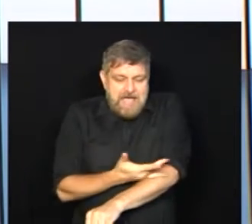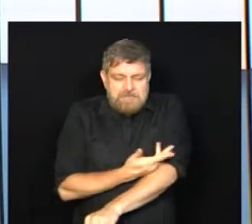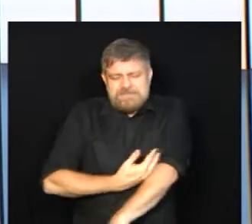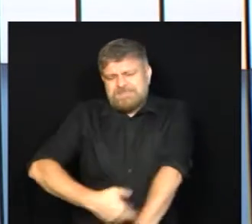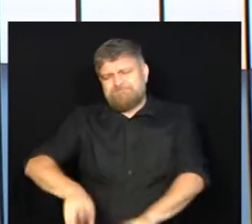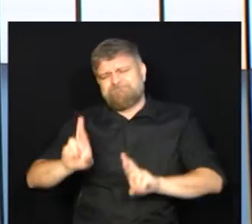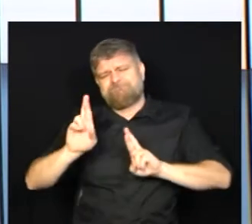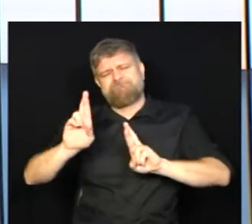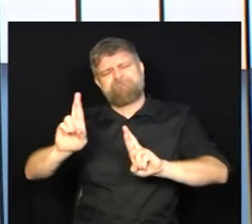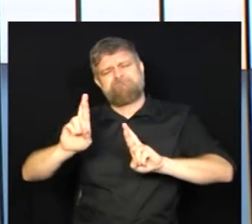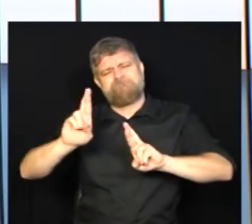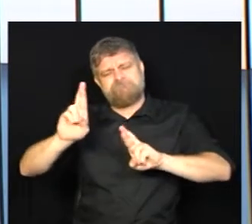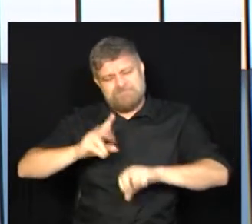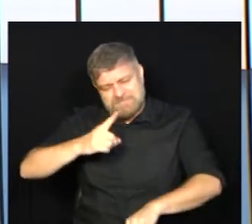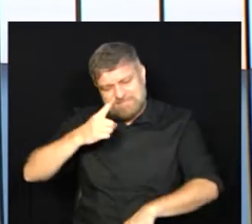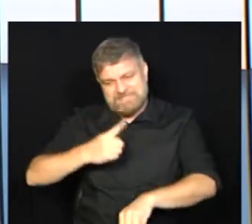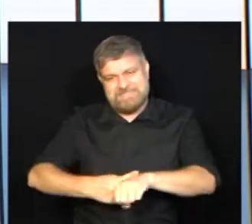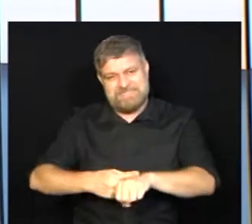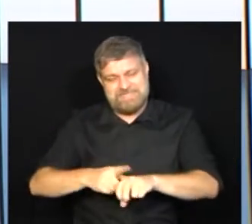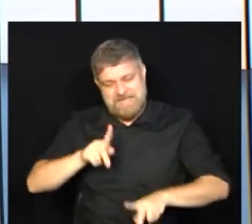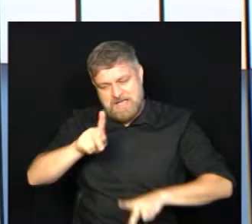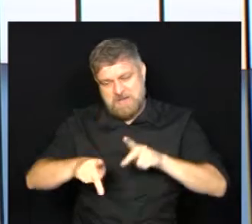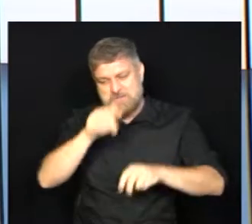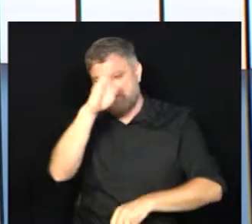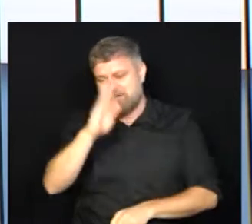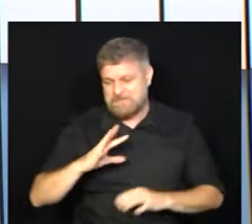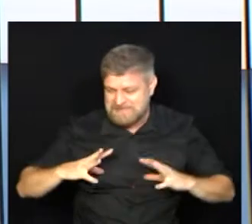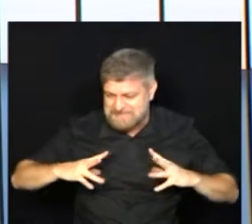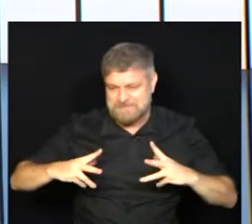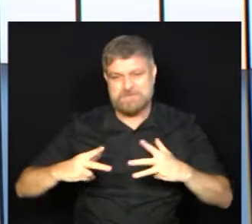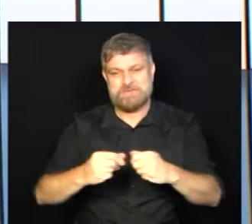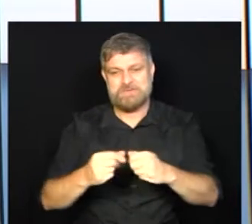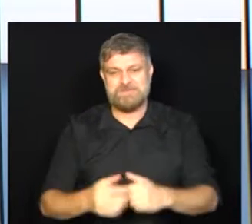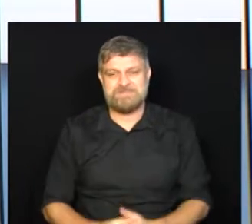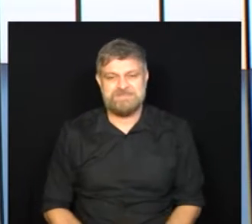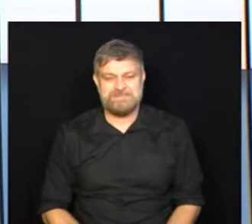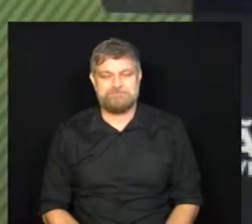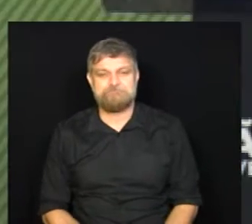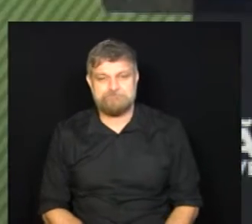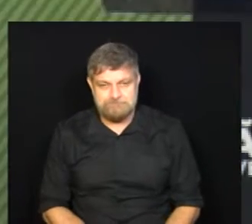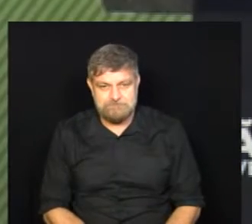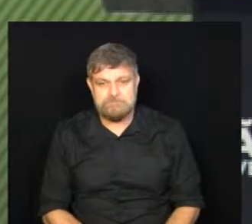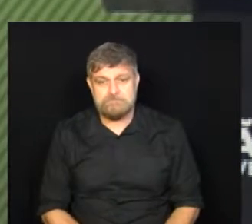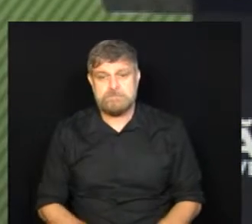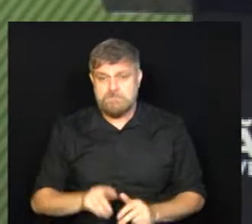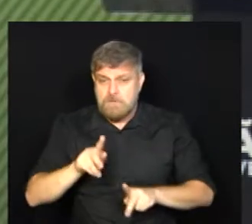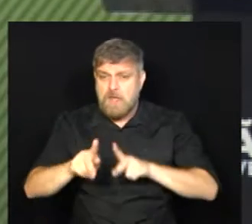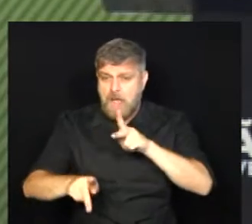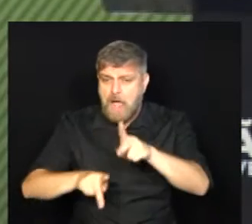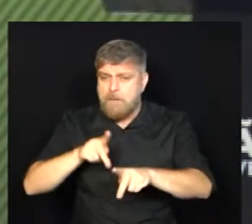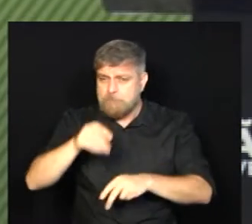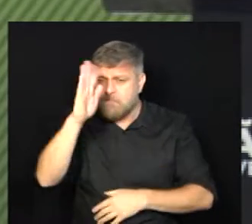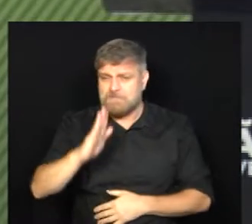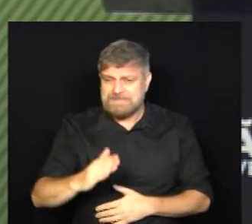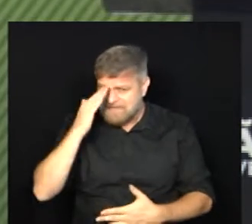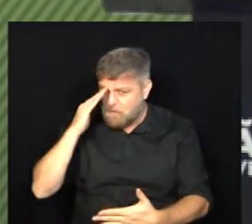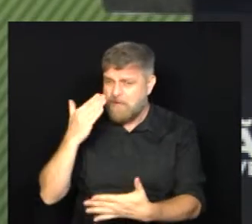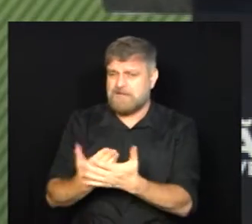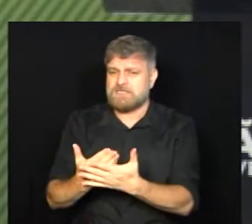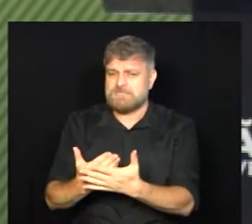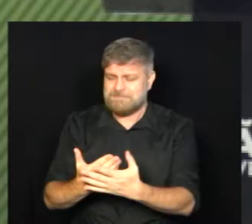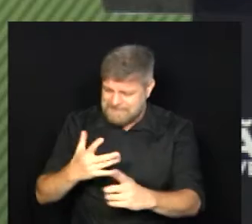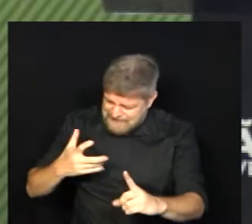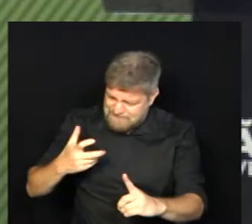esperança que esse momento traz para todos nós brasileiros. Que a população acredite na